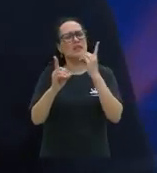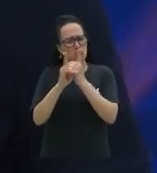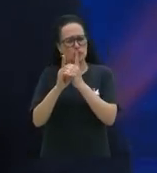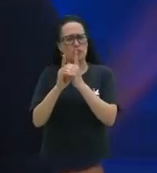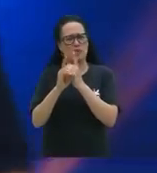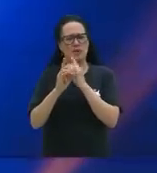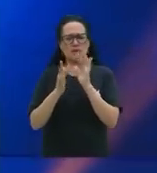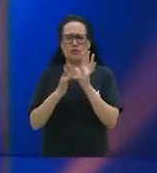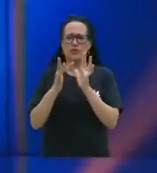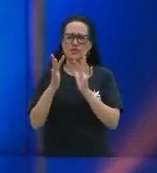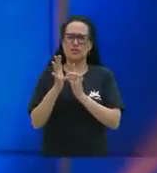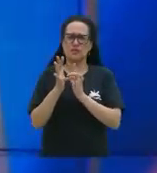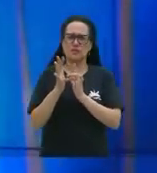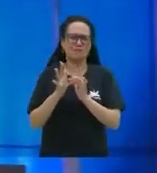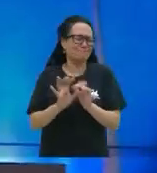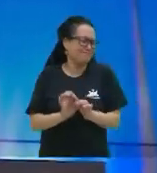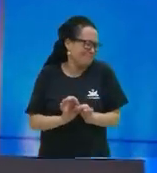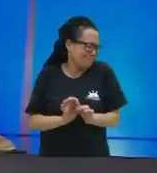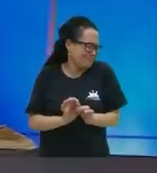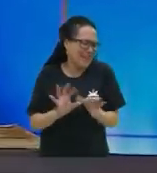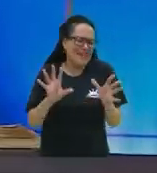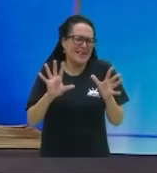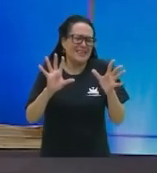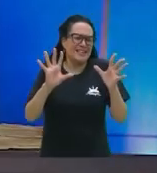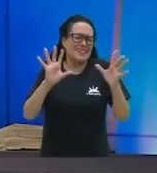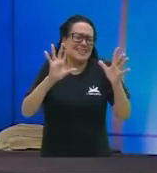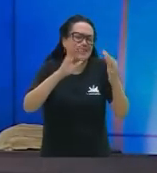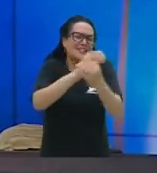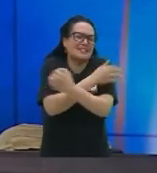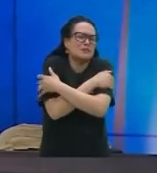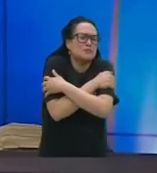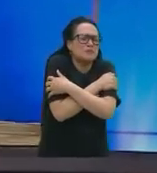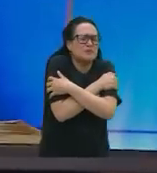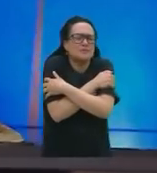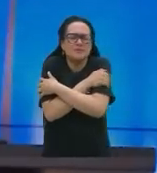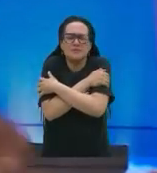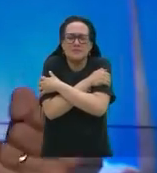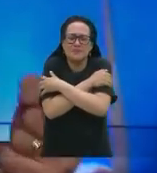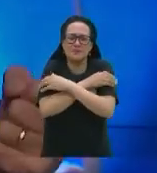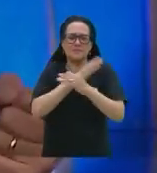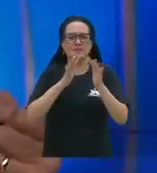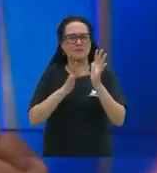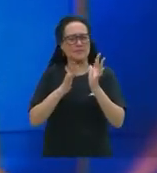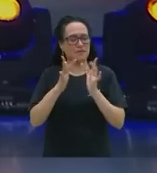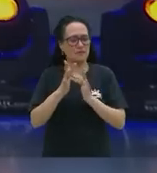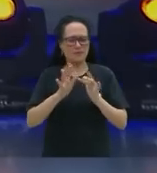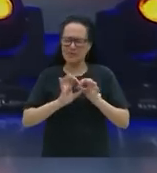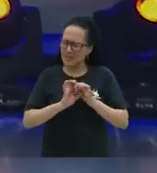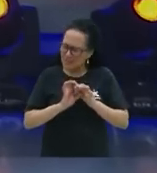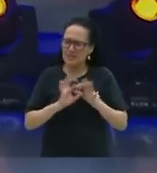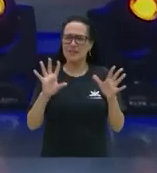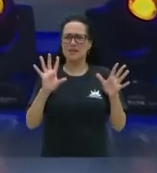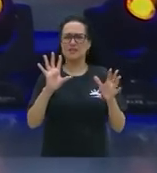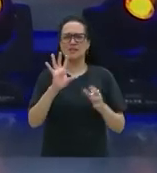Jesus, deixe-se ser abraçado por Jesus, deixe-se ser